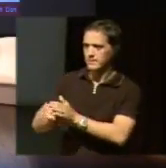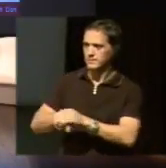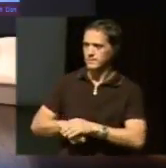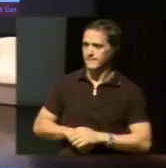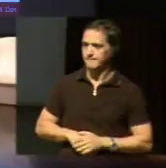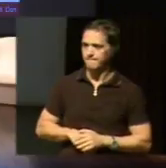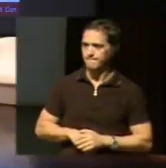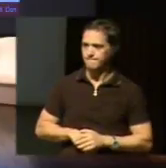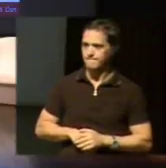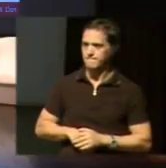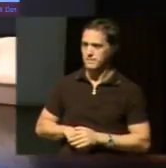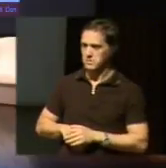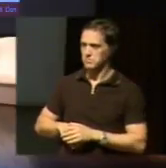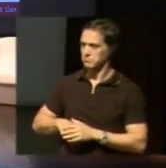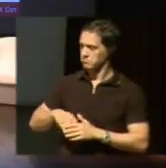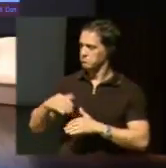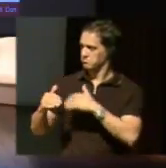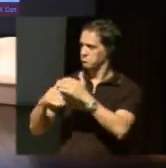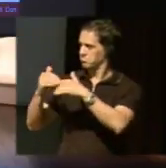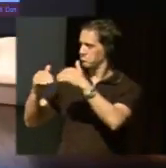o quadro se desenvolveu.